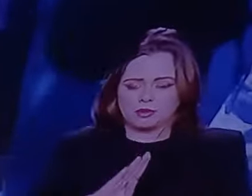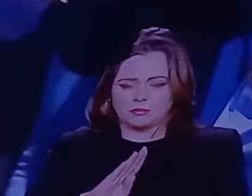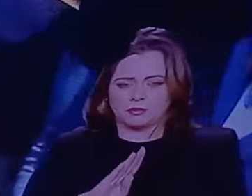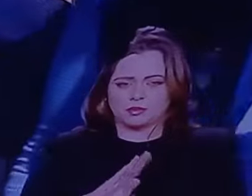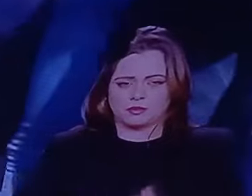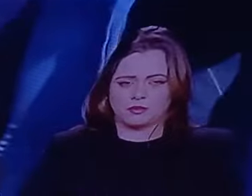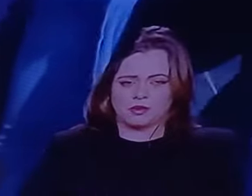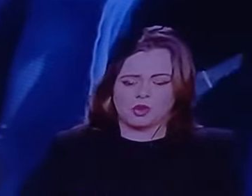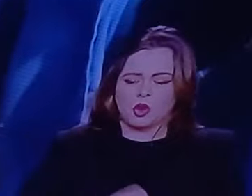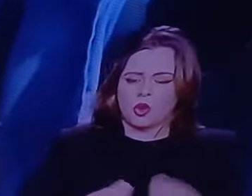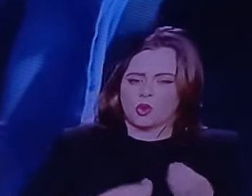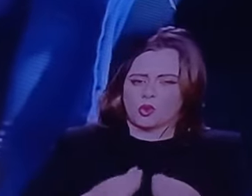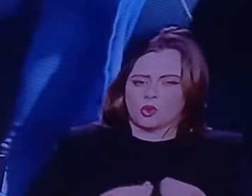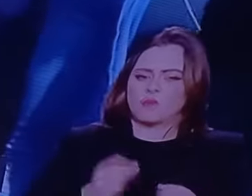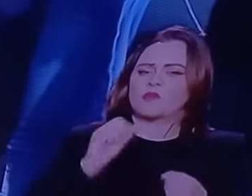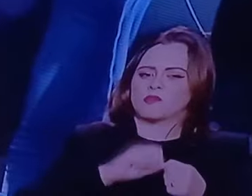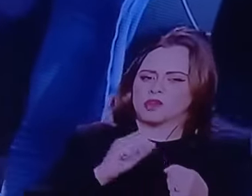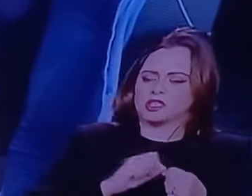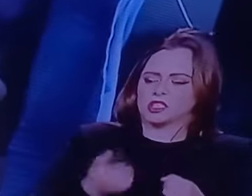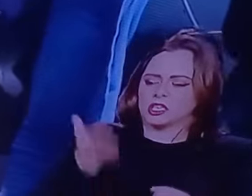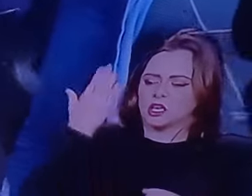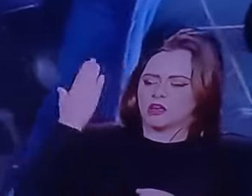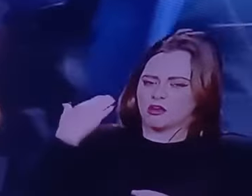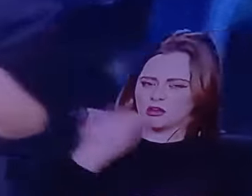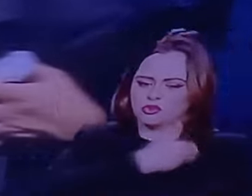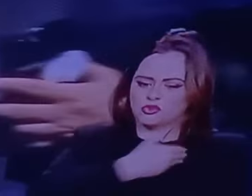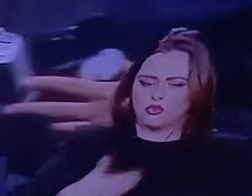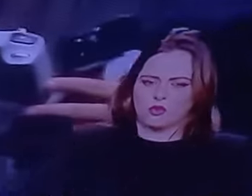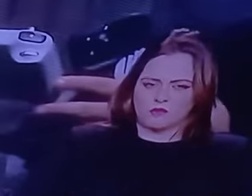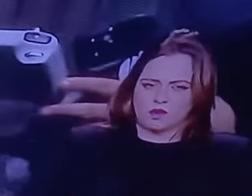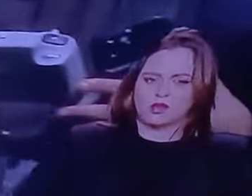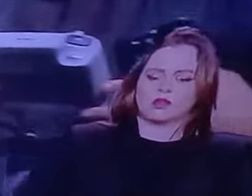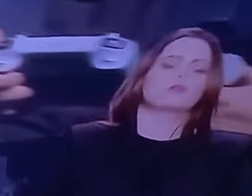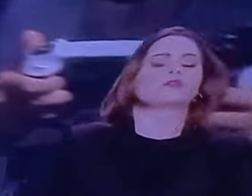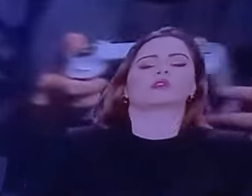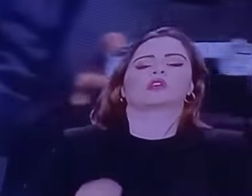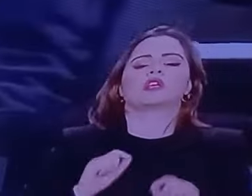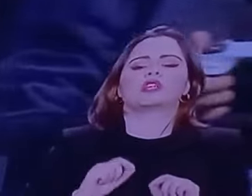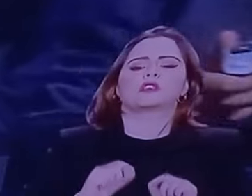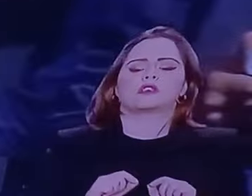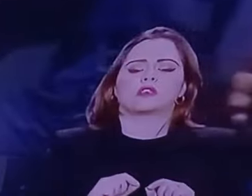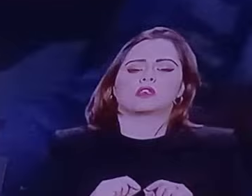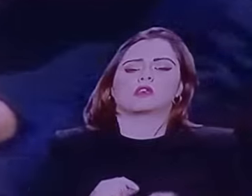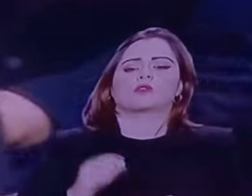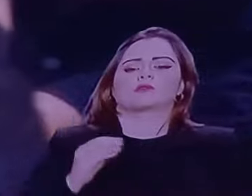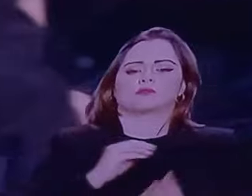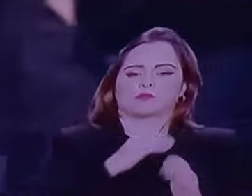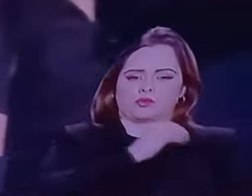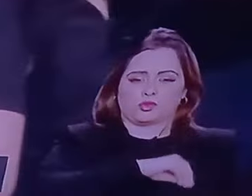Como nós fazíamos quando eu fui presidente até 2010, que o salário mínimo cresceu